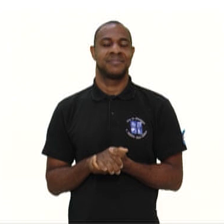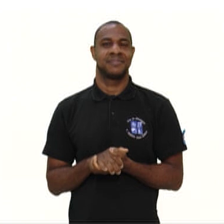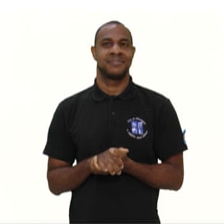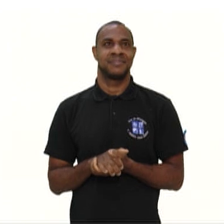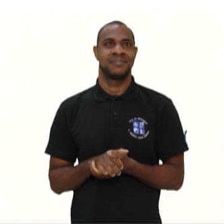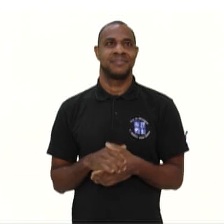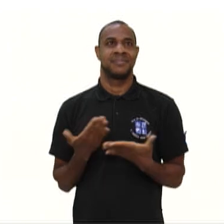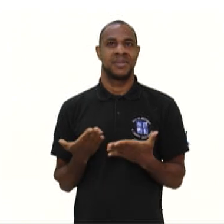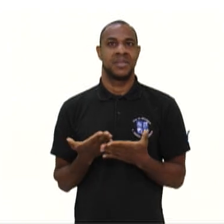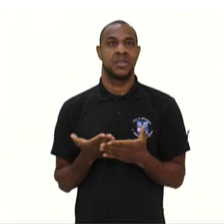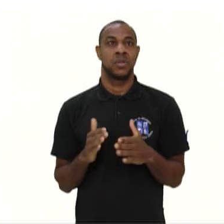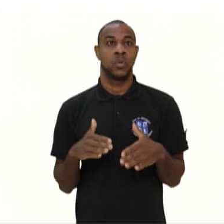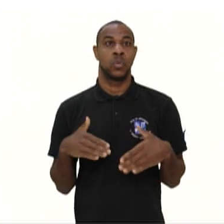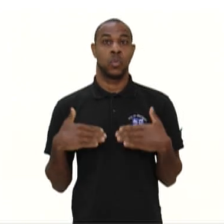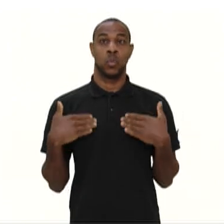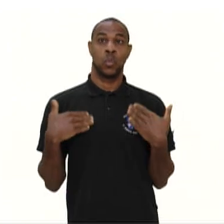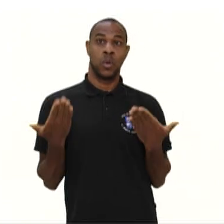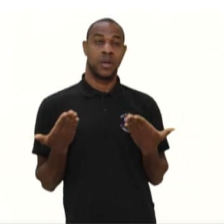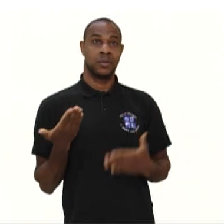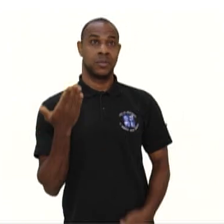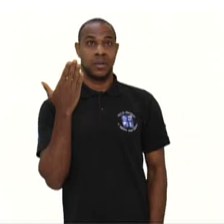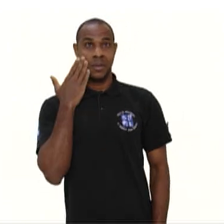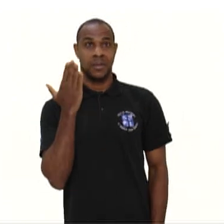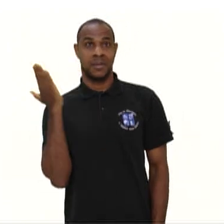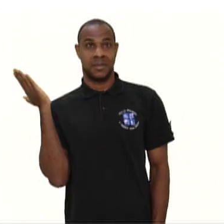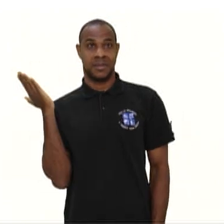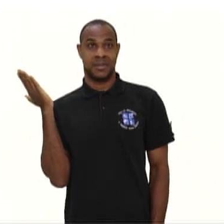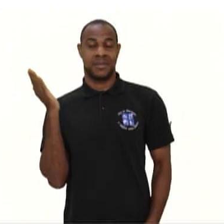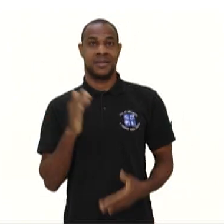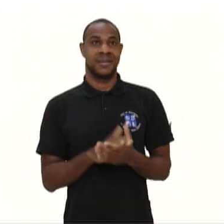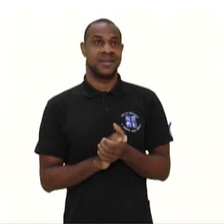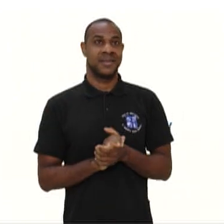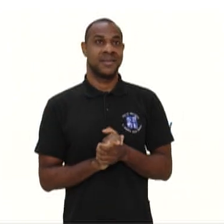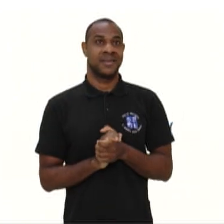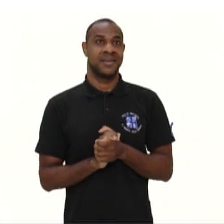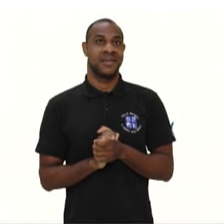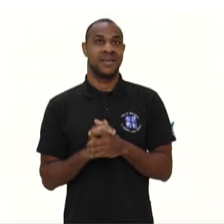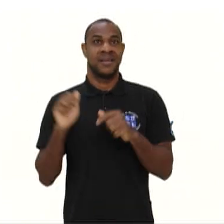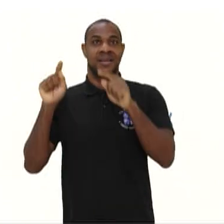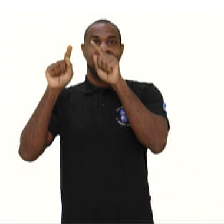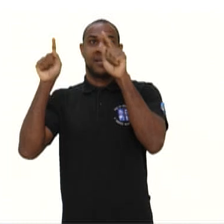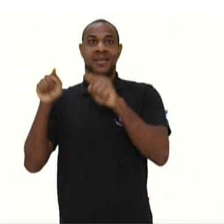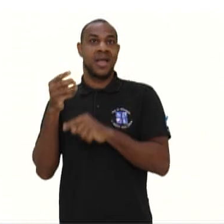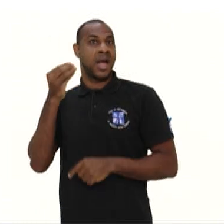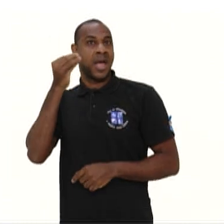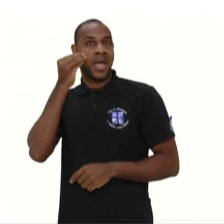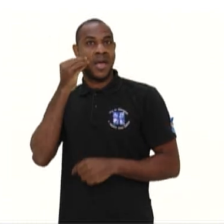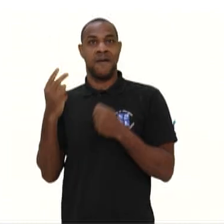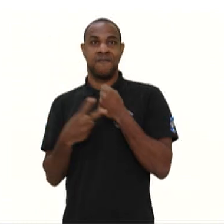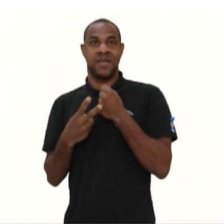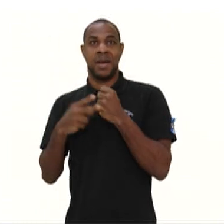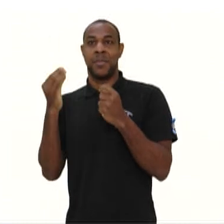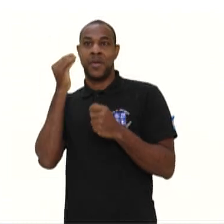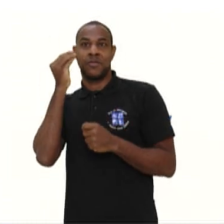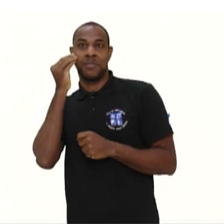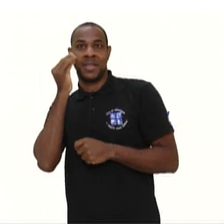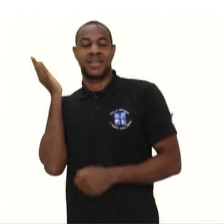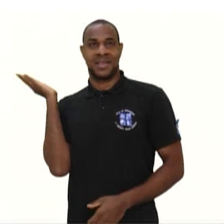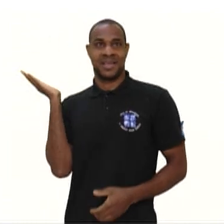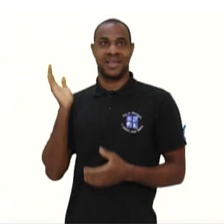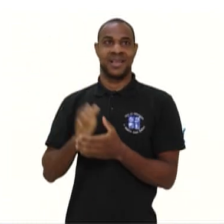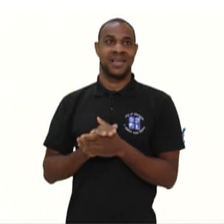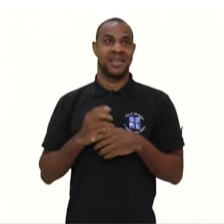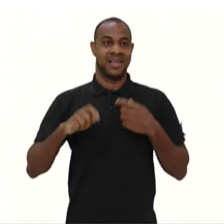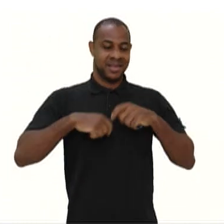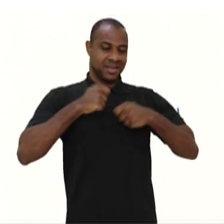kids. Enquanto Ellie, nós temos o verbo entre parênteses ali, experimentar a canga de praia, ela estava